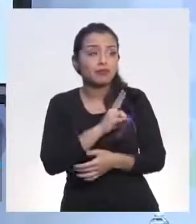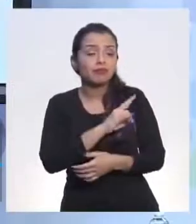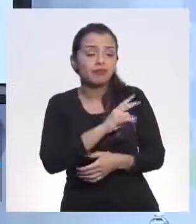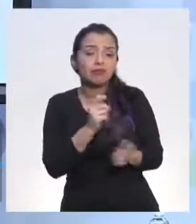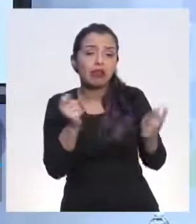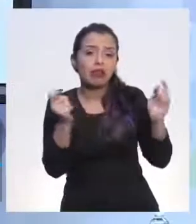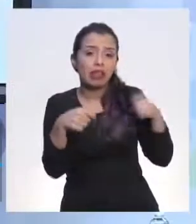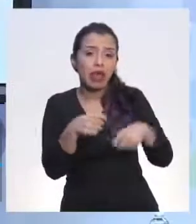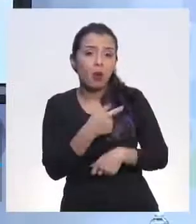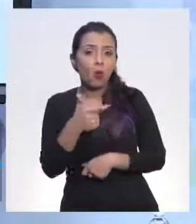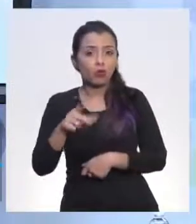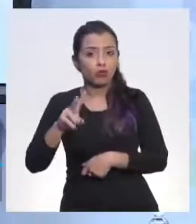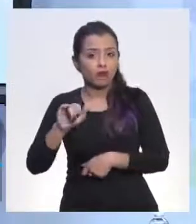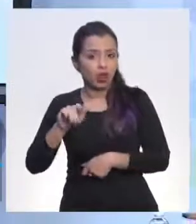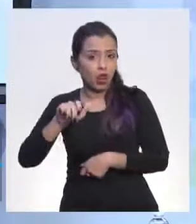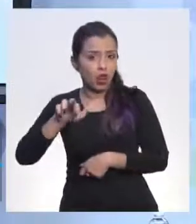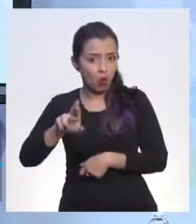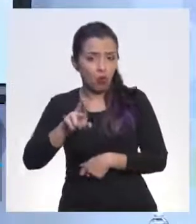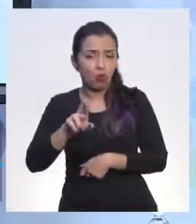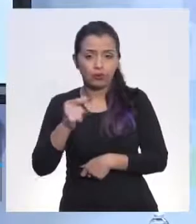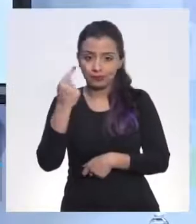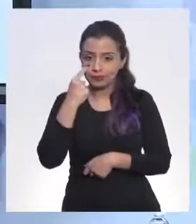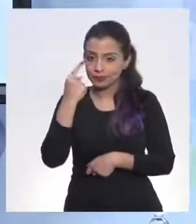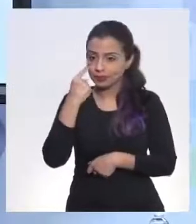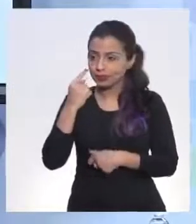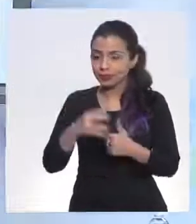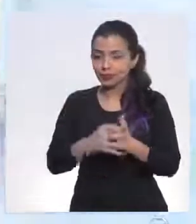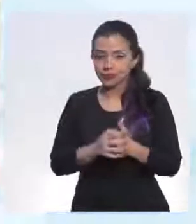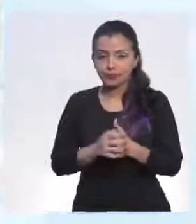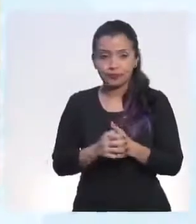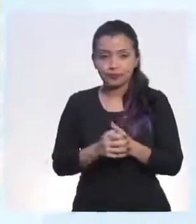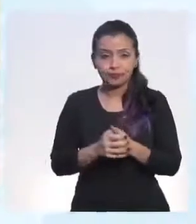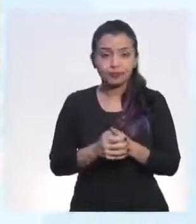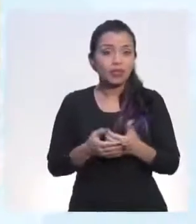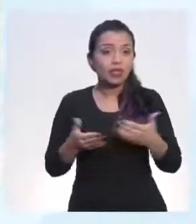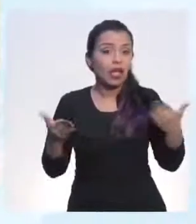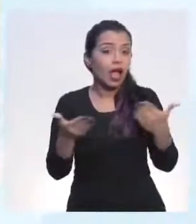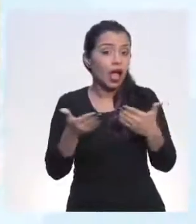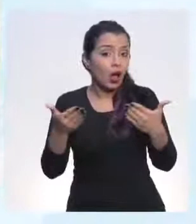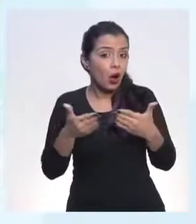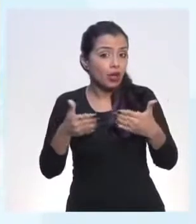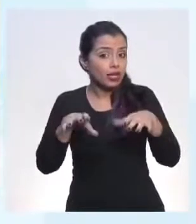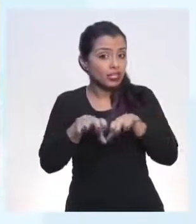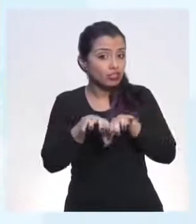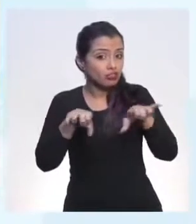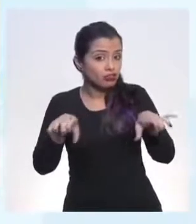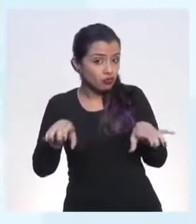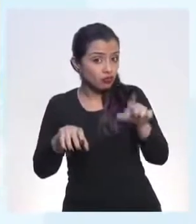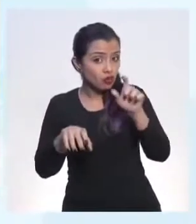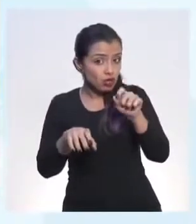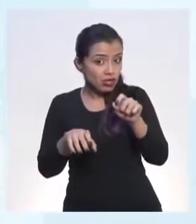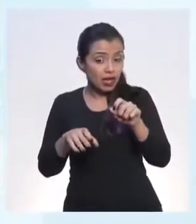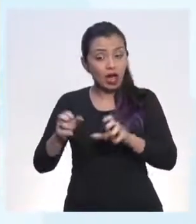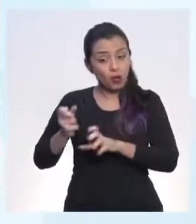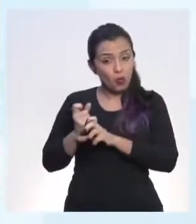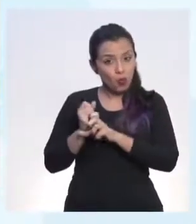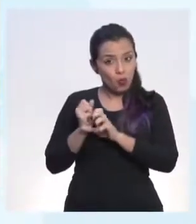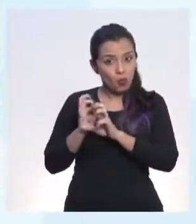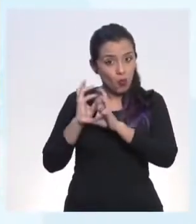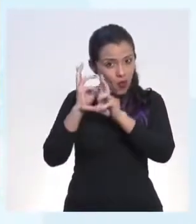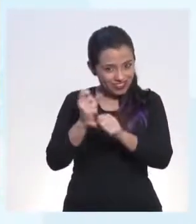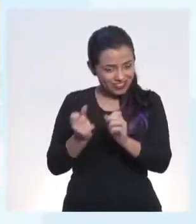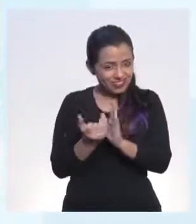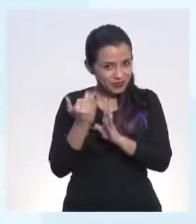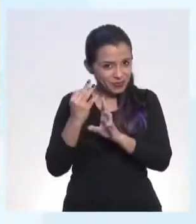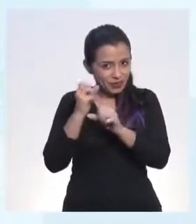um outro valor. Pode pôr na tela para eles, diretor. Agora eu quero que vocês dividam, então, é a mesma quantidade de fichas. Eu